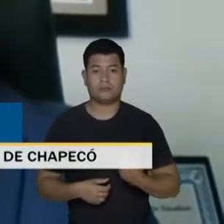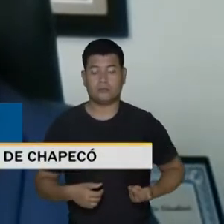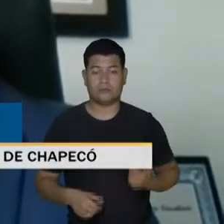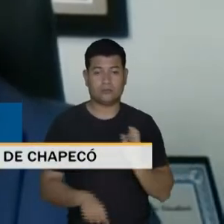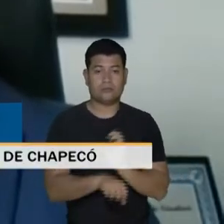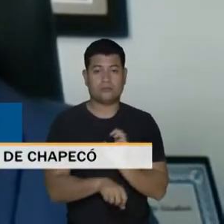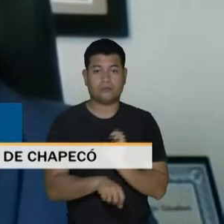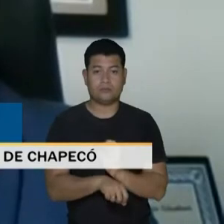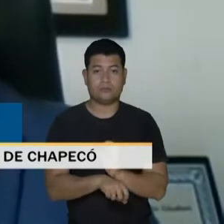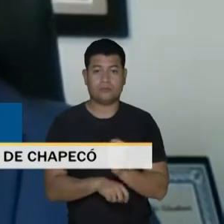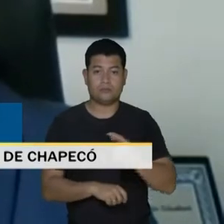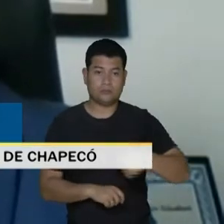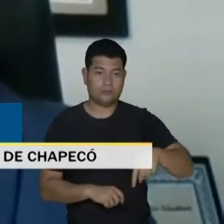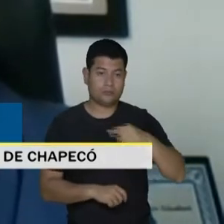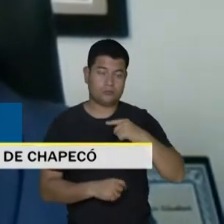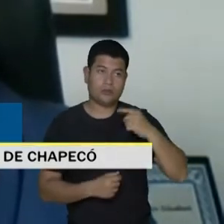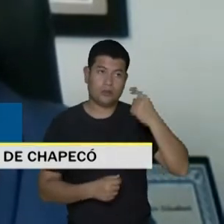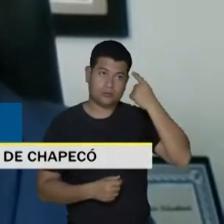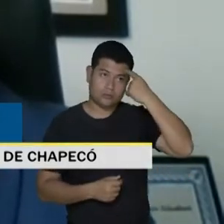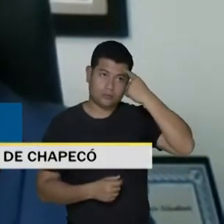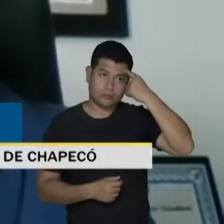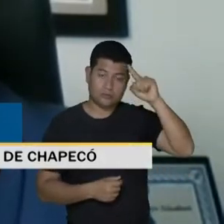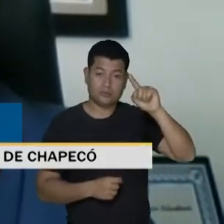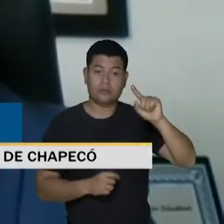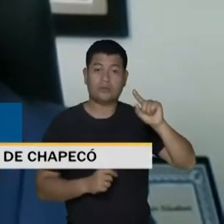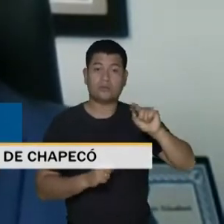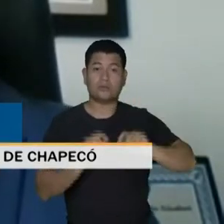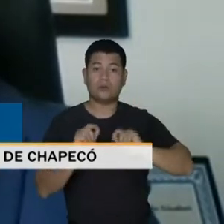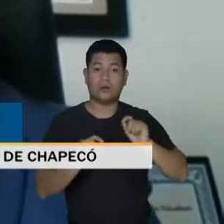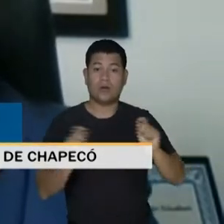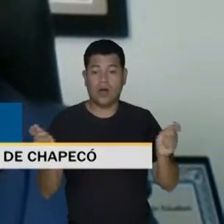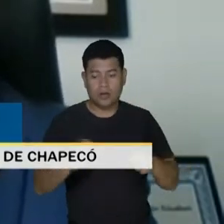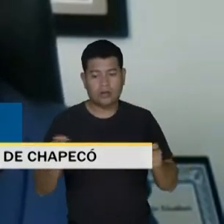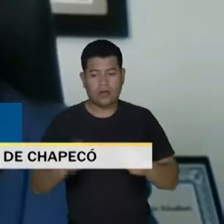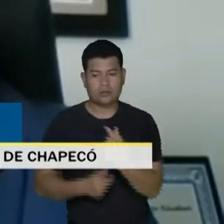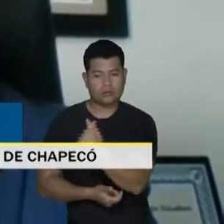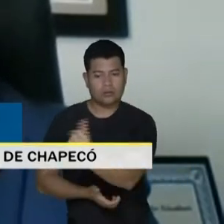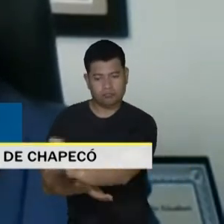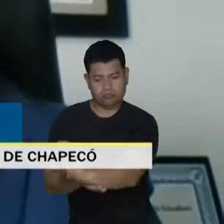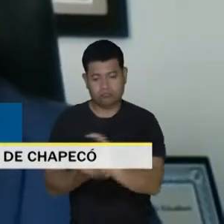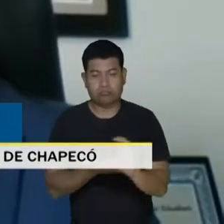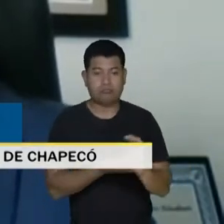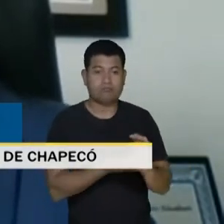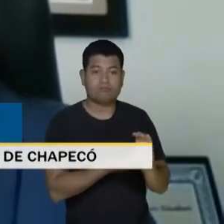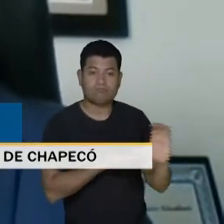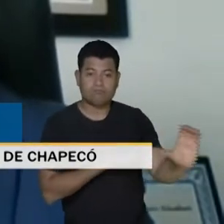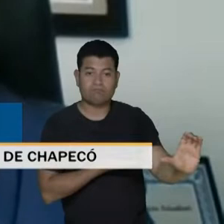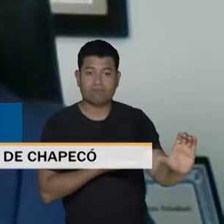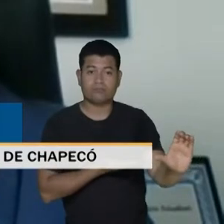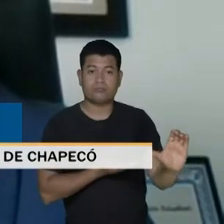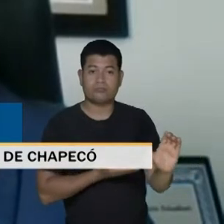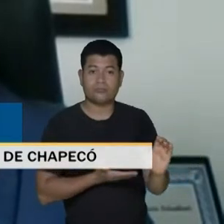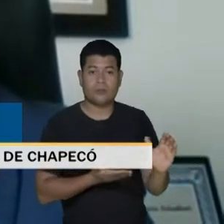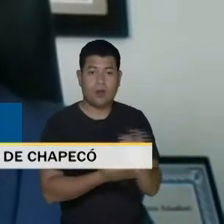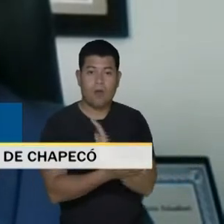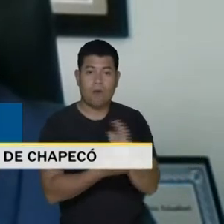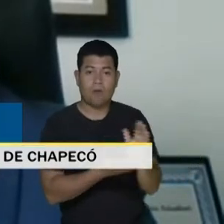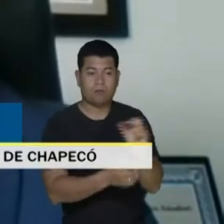estado, a nossa ideia é que esses recursos já sejam carimbados para algumas